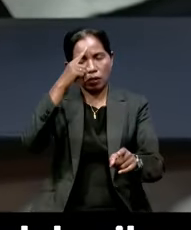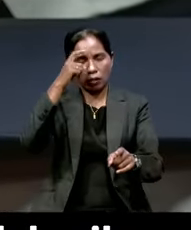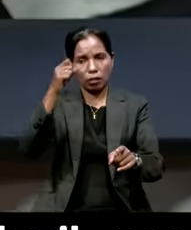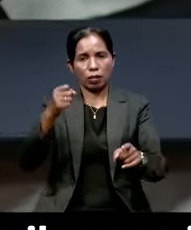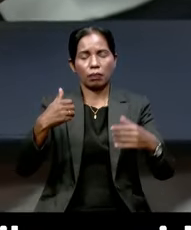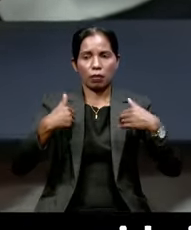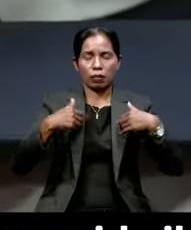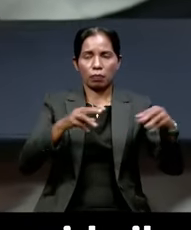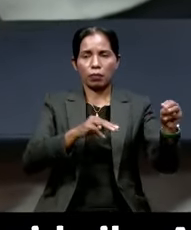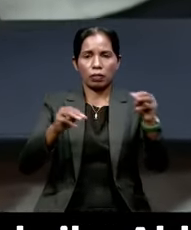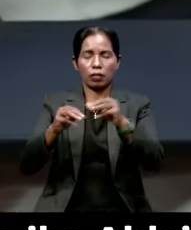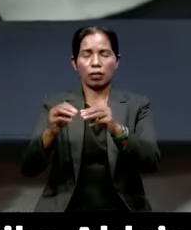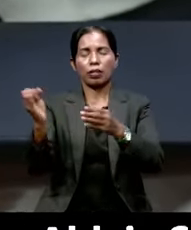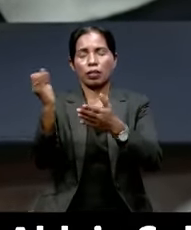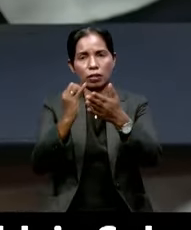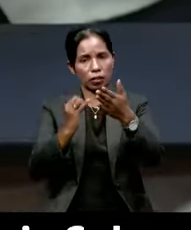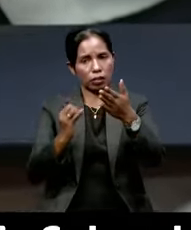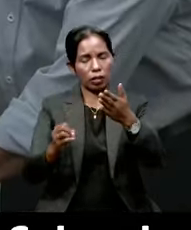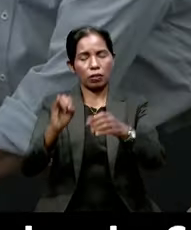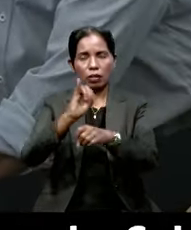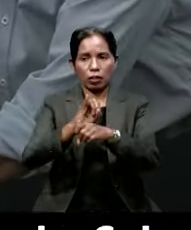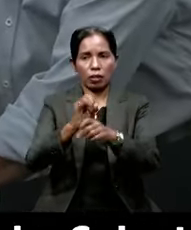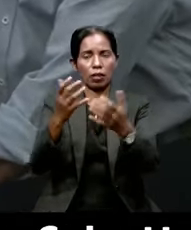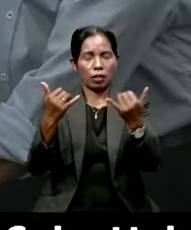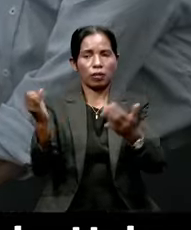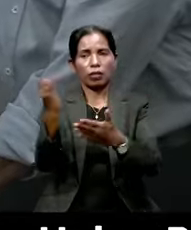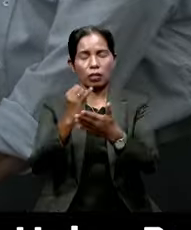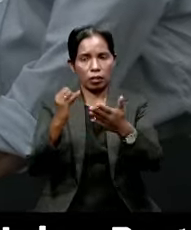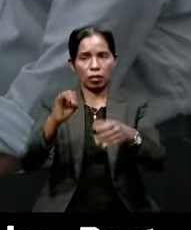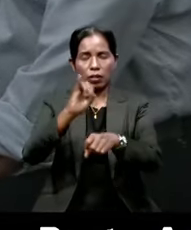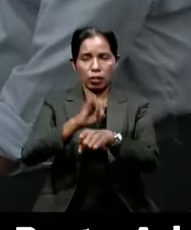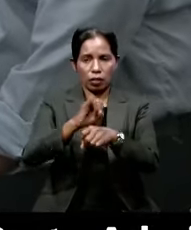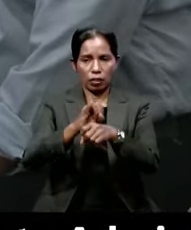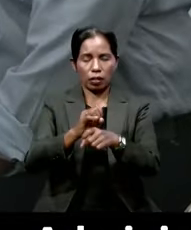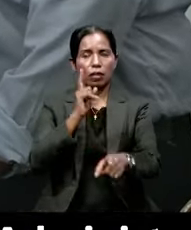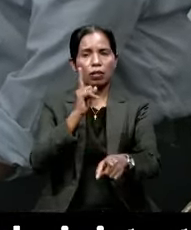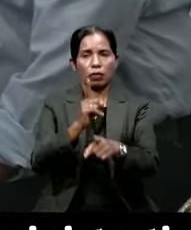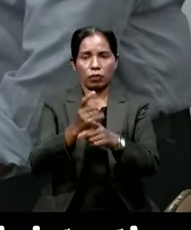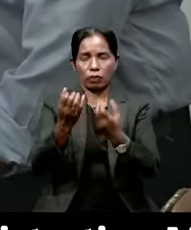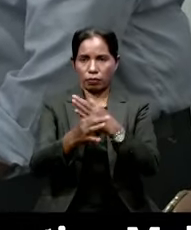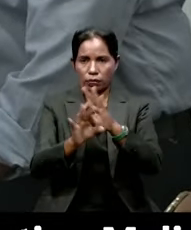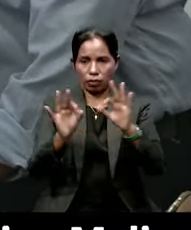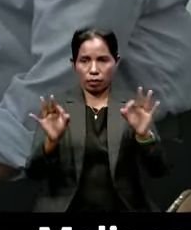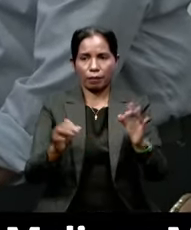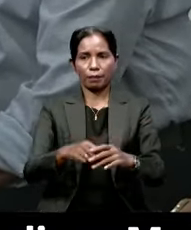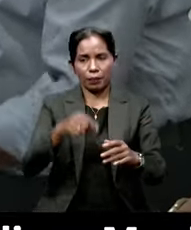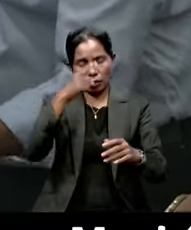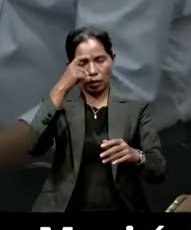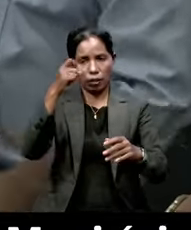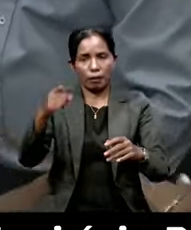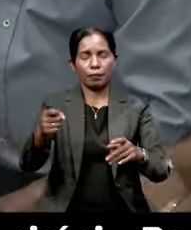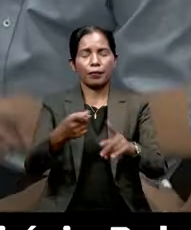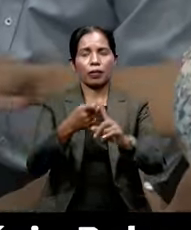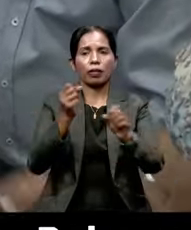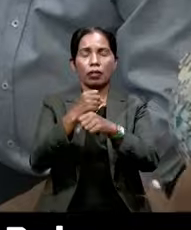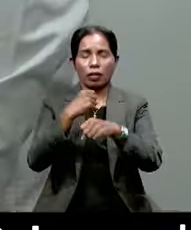mudança para desenho igreja Nerasic, não dá o desenho para a igreja refere Los Rotona. Também na Comissão para Construção